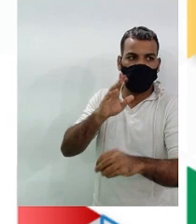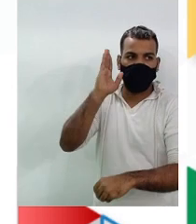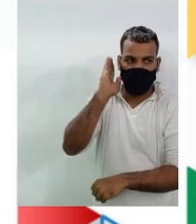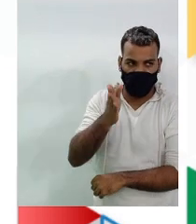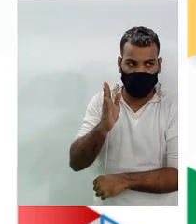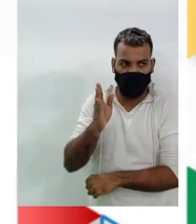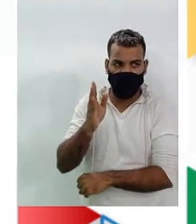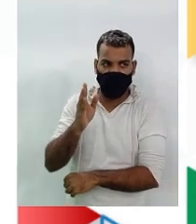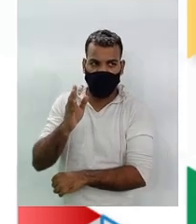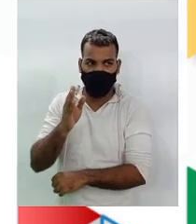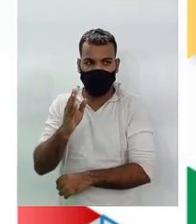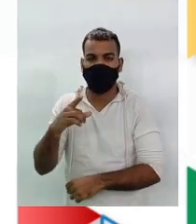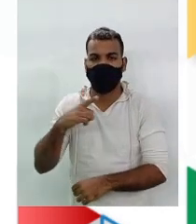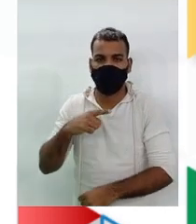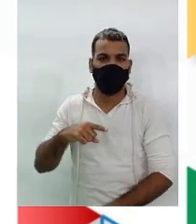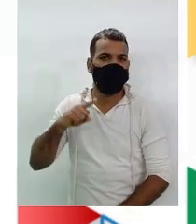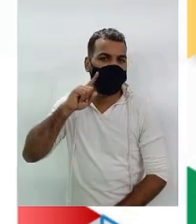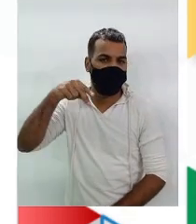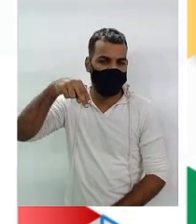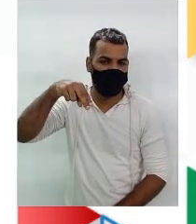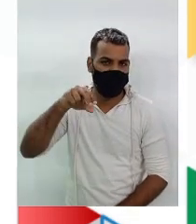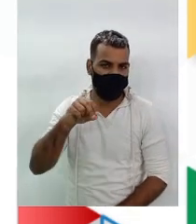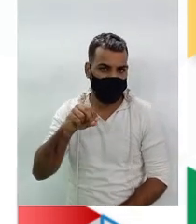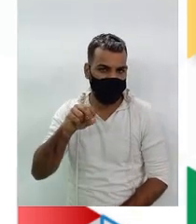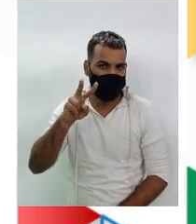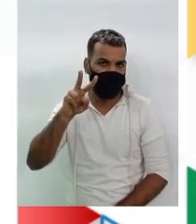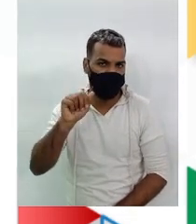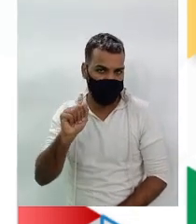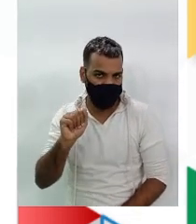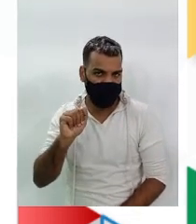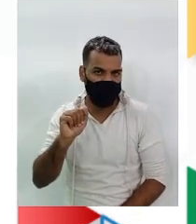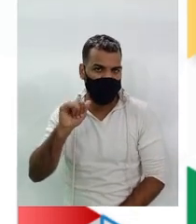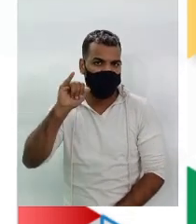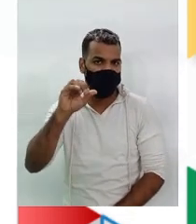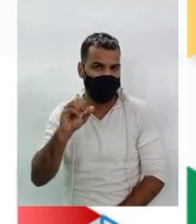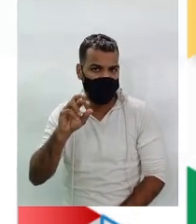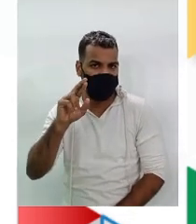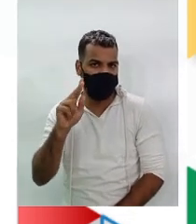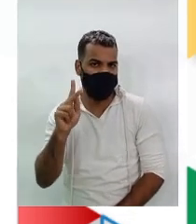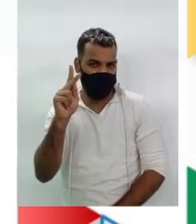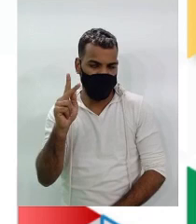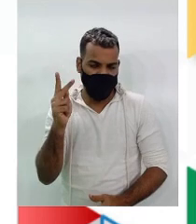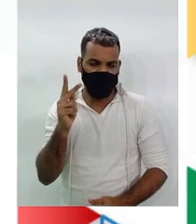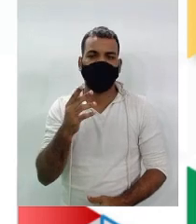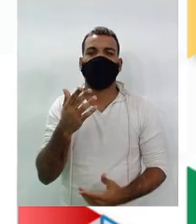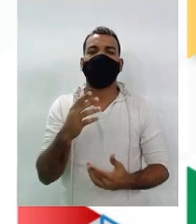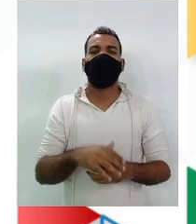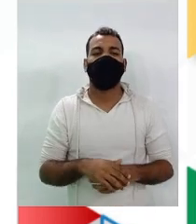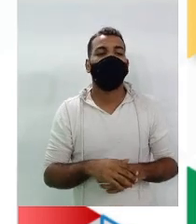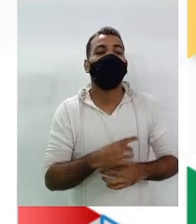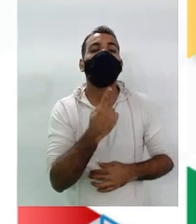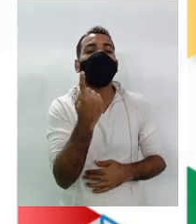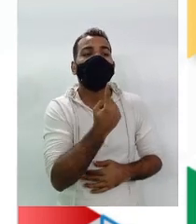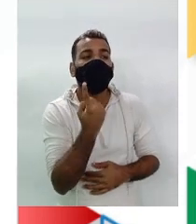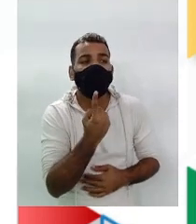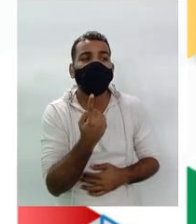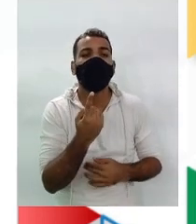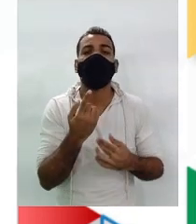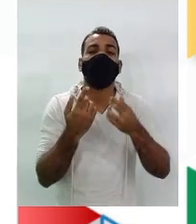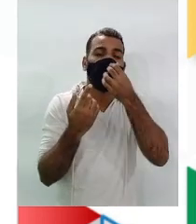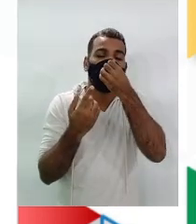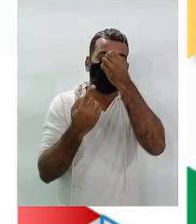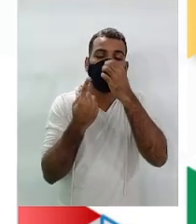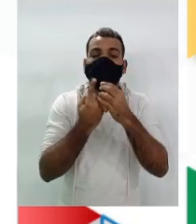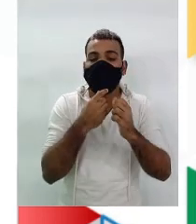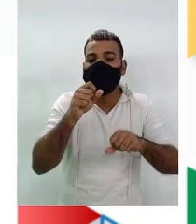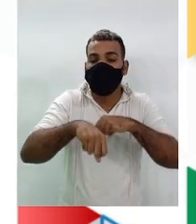falei. Aí nós temos Nova York, só e desorientado, viajando de bicicleta, automóvel,